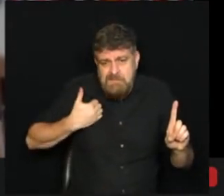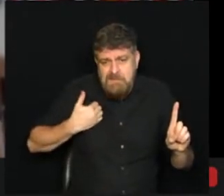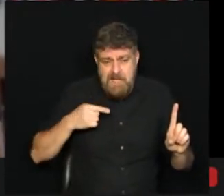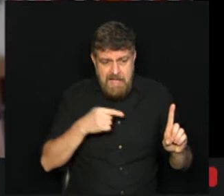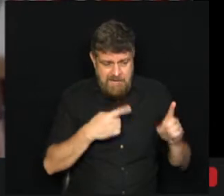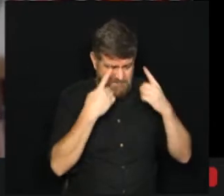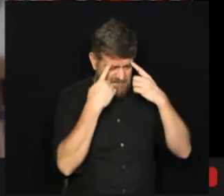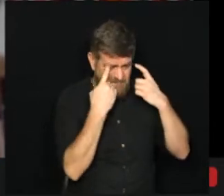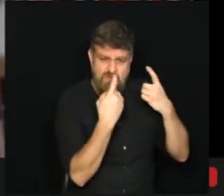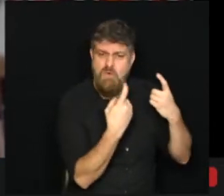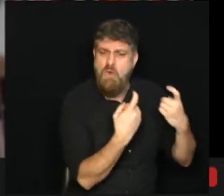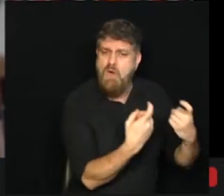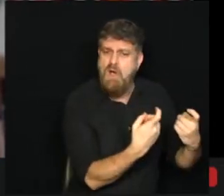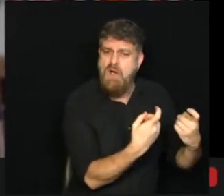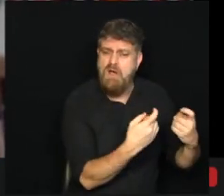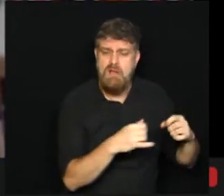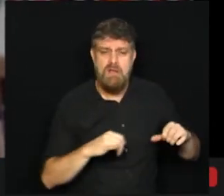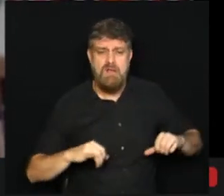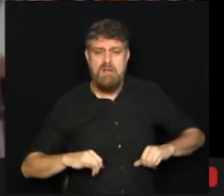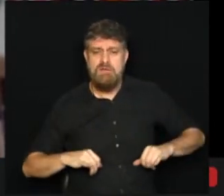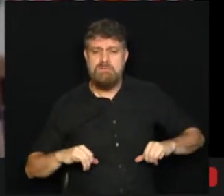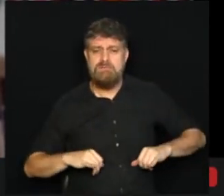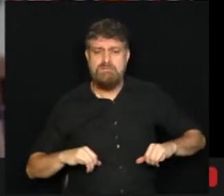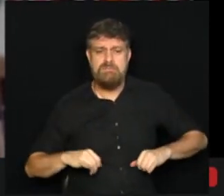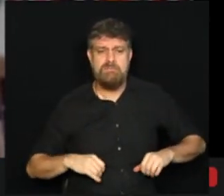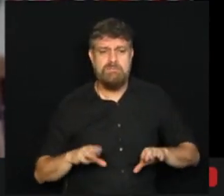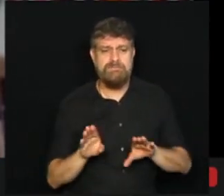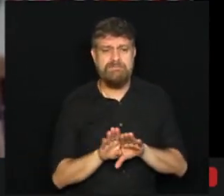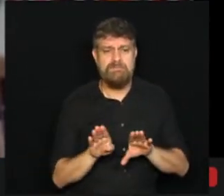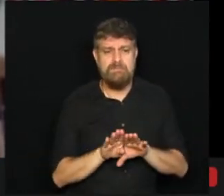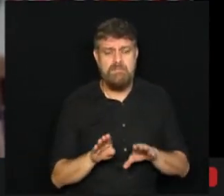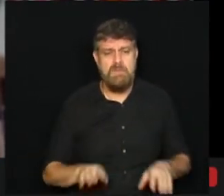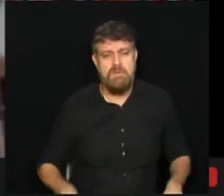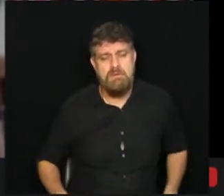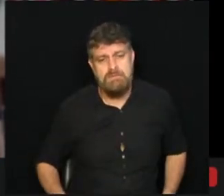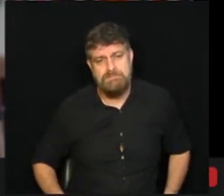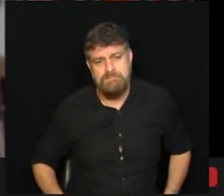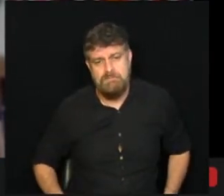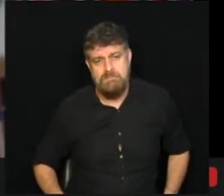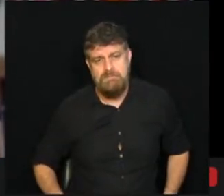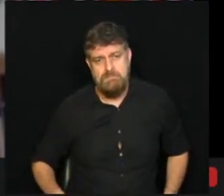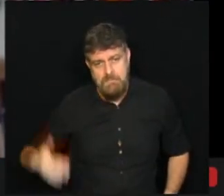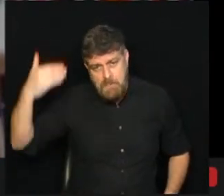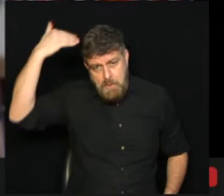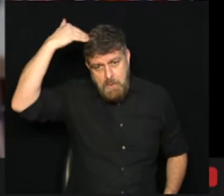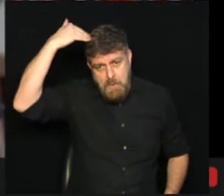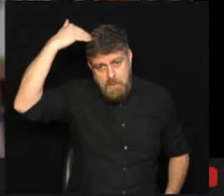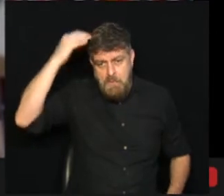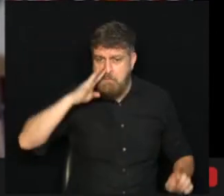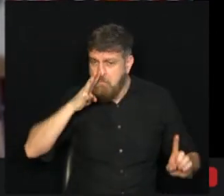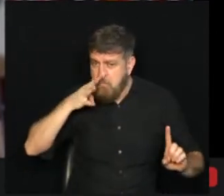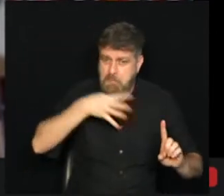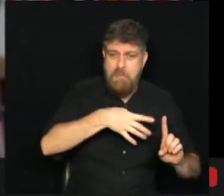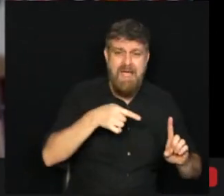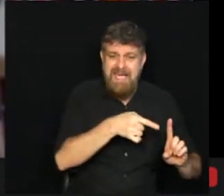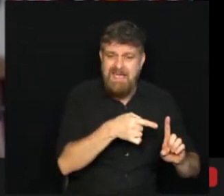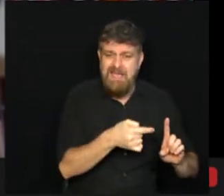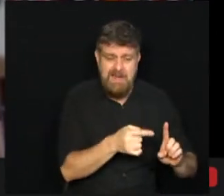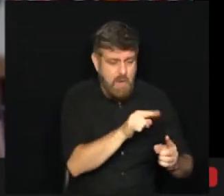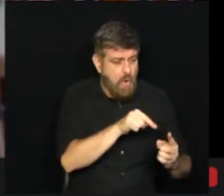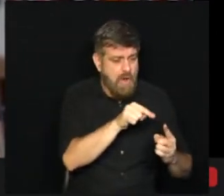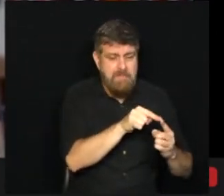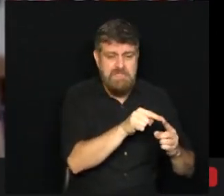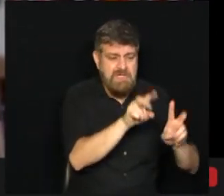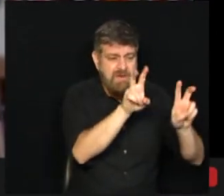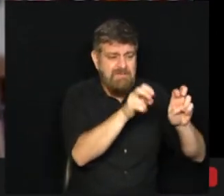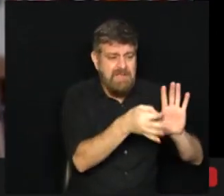violentado e digamos assim, e culpabiliza esse garoto por estar querendo discutir um tema no